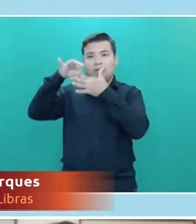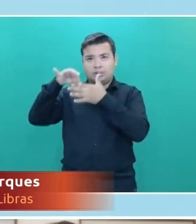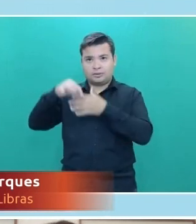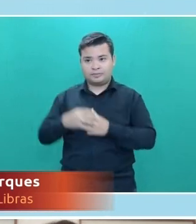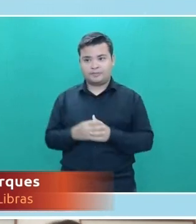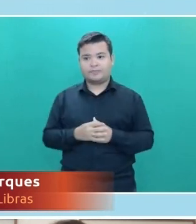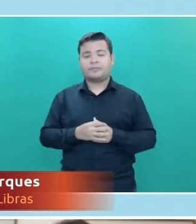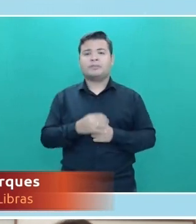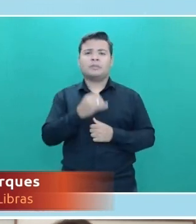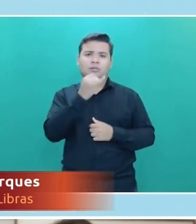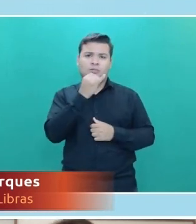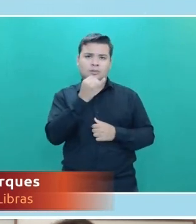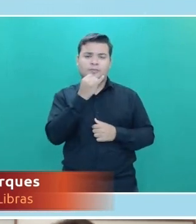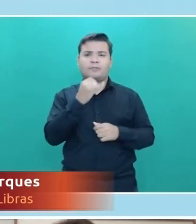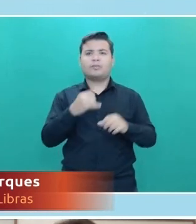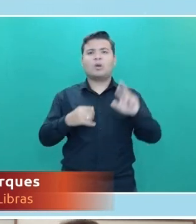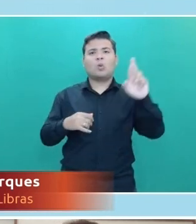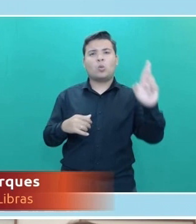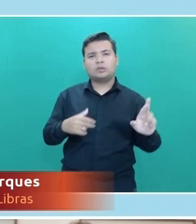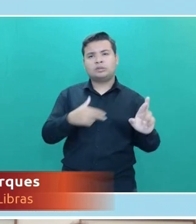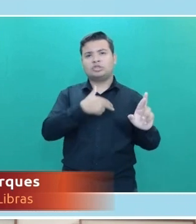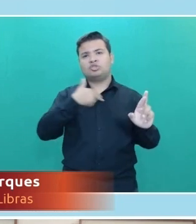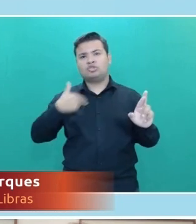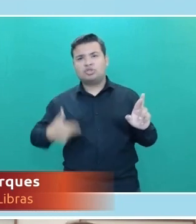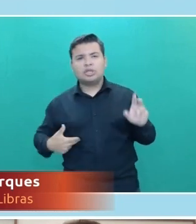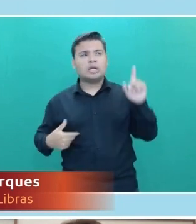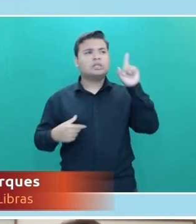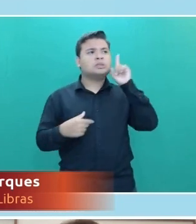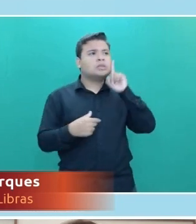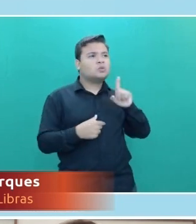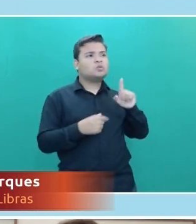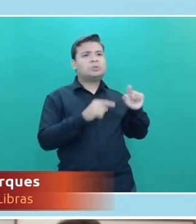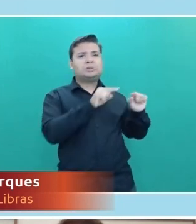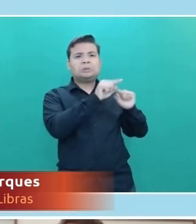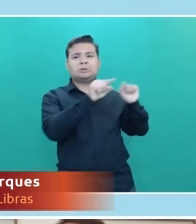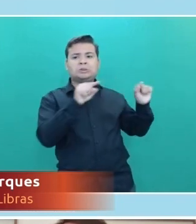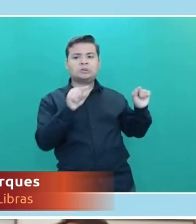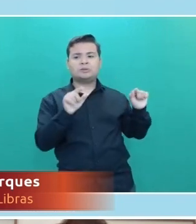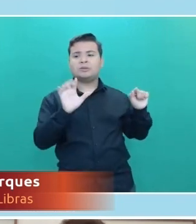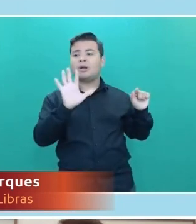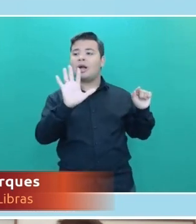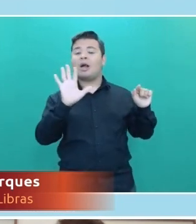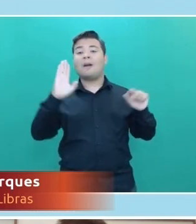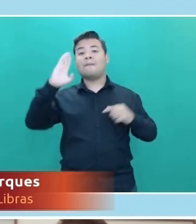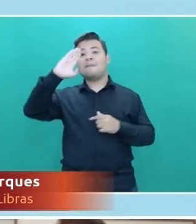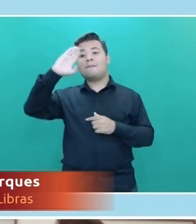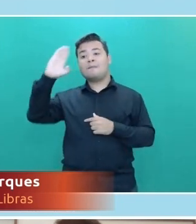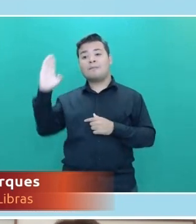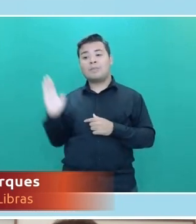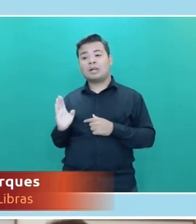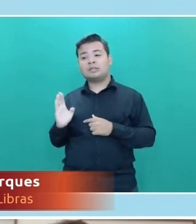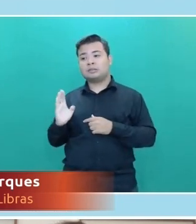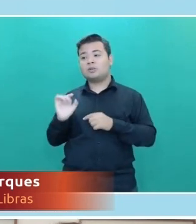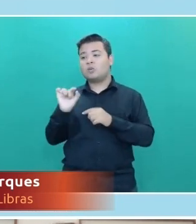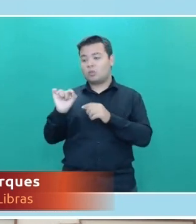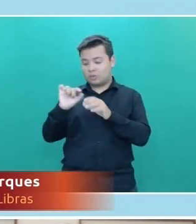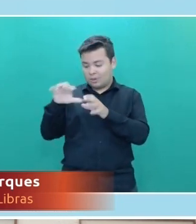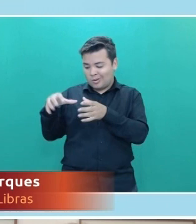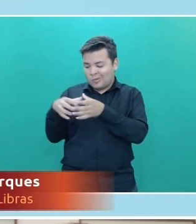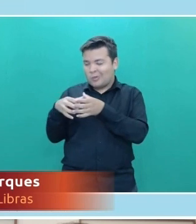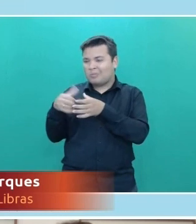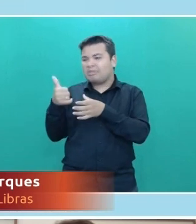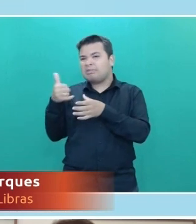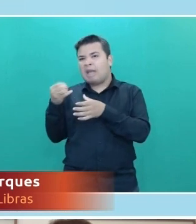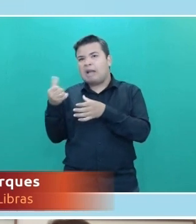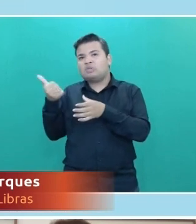Rússia, China ou Estados Unidos, que ele seja, digamos assim, o porta-voz de mais uns 10, 12 países. Ou